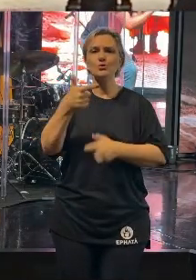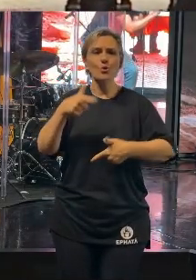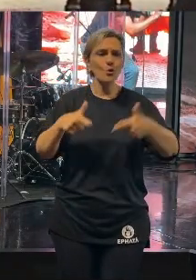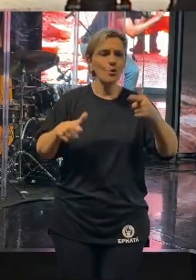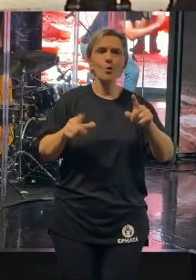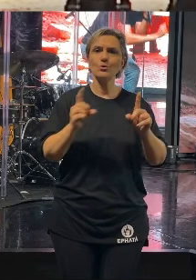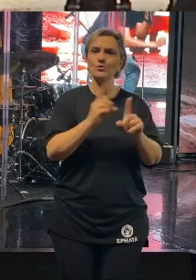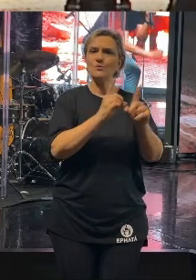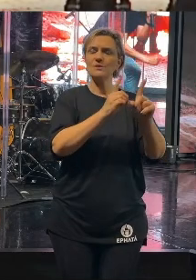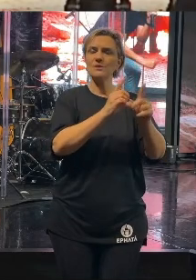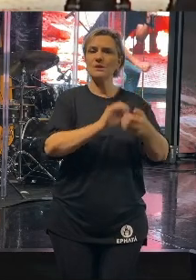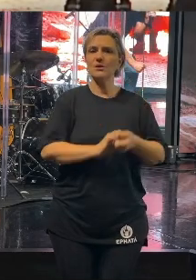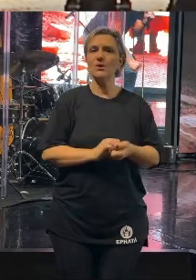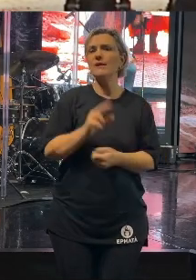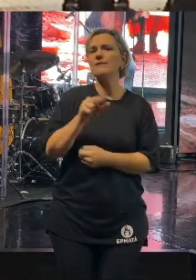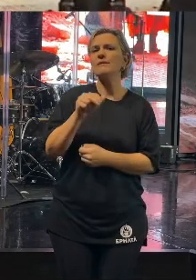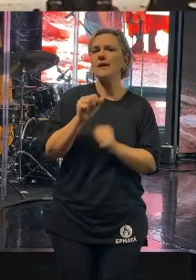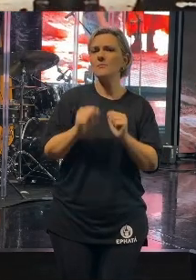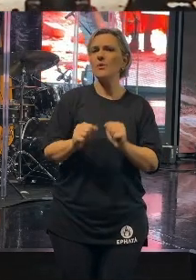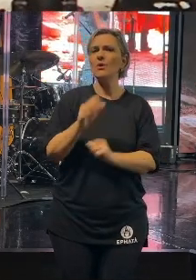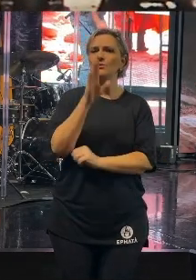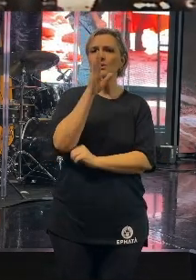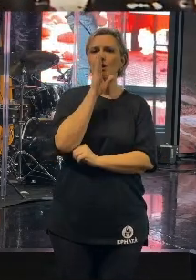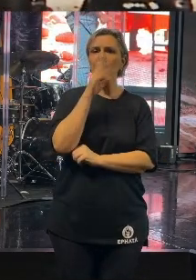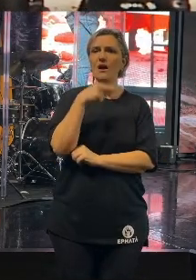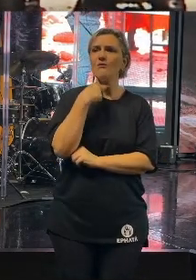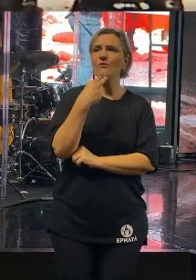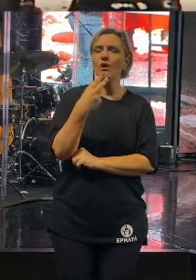um adorador.